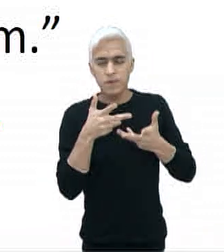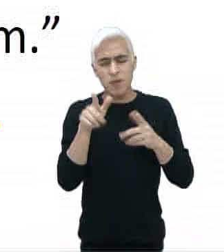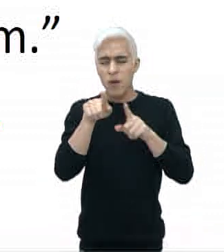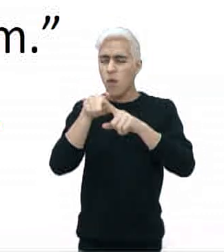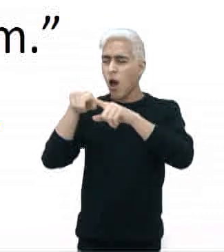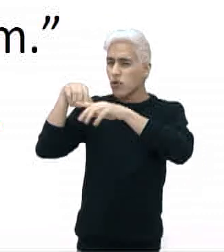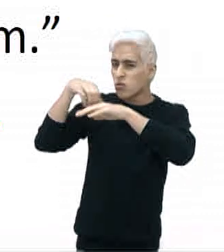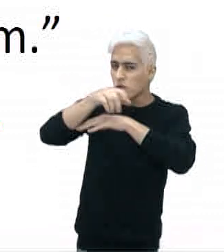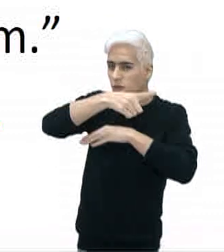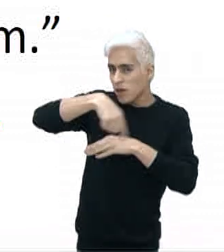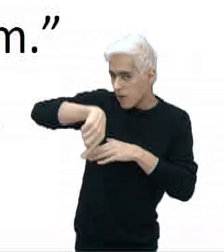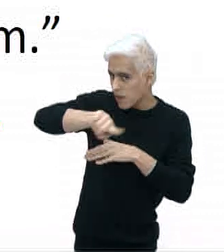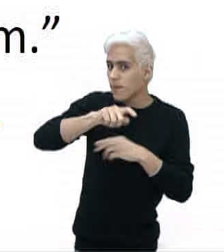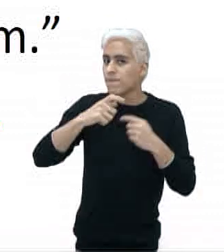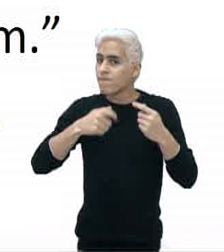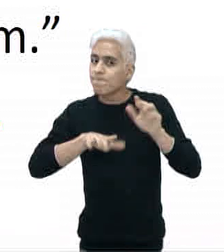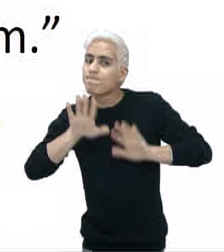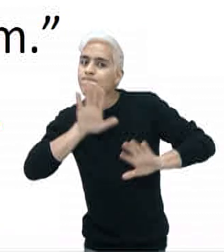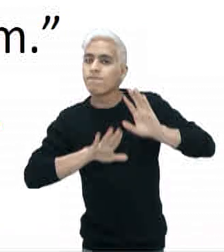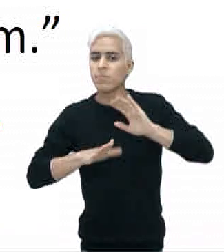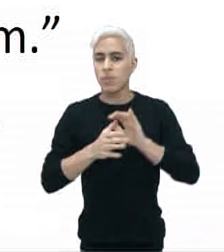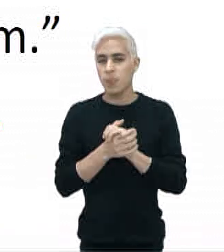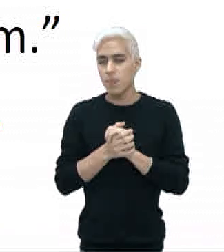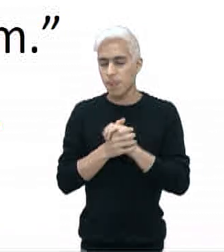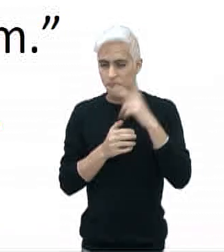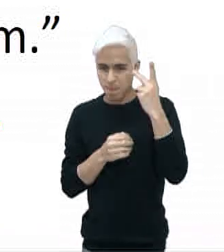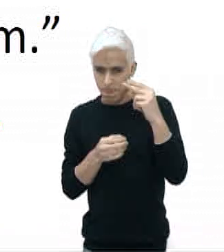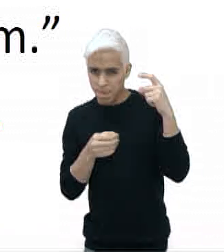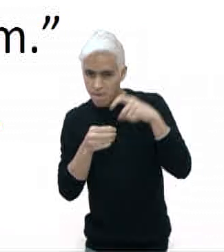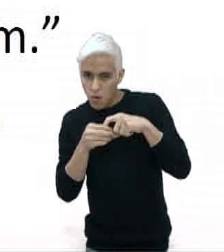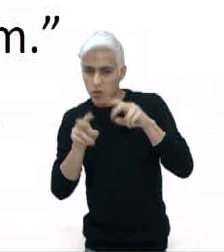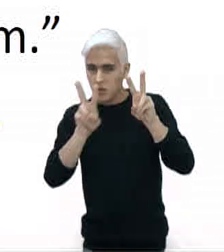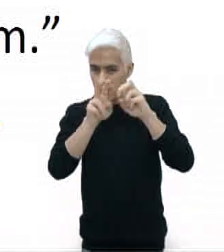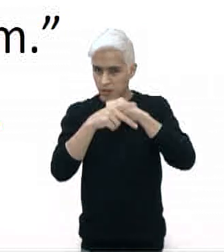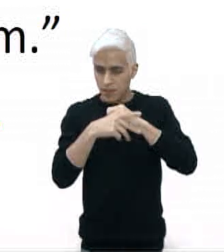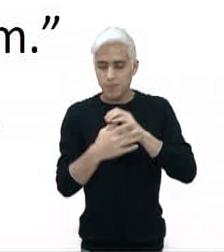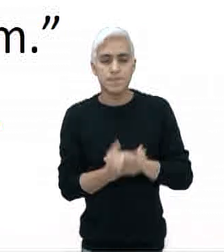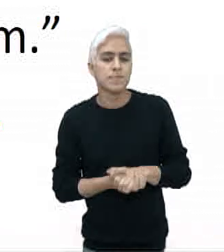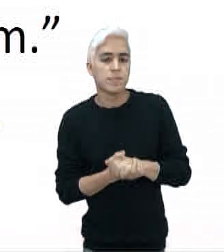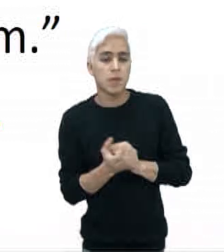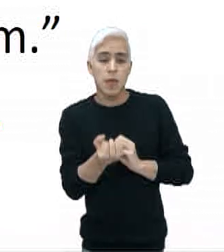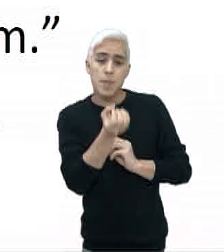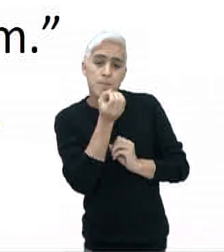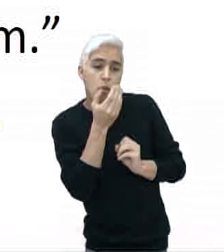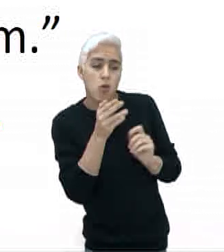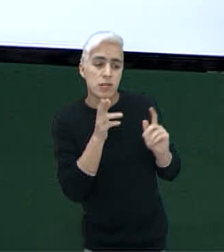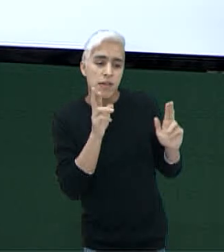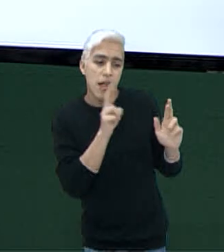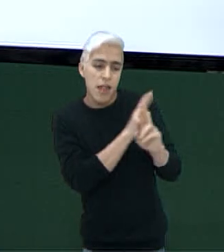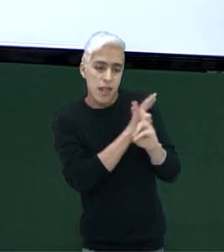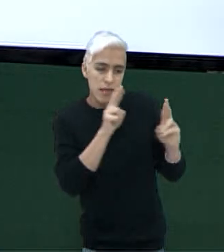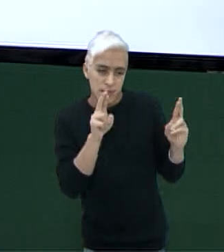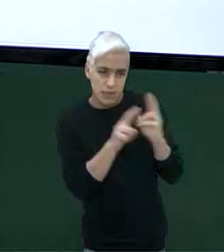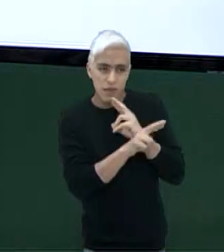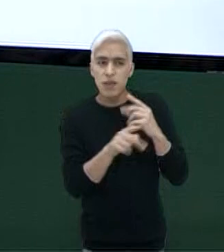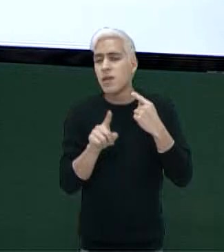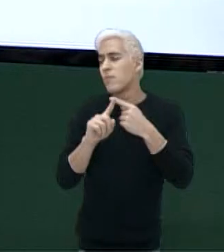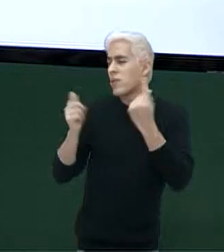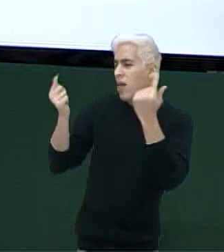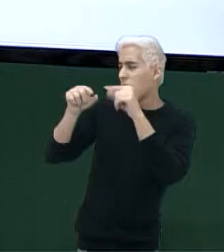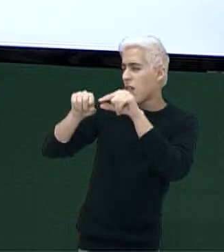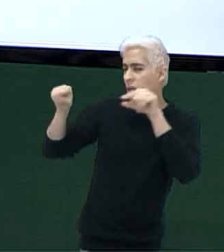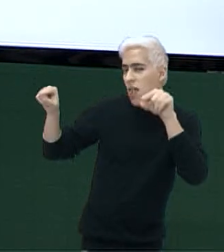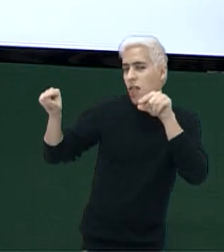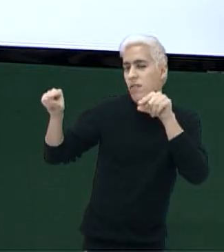para nós, né, gente? Mas vamos voltar para os pronomes. Bons relacionamentos. Então veja que eu destaquei para você lá